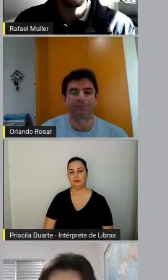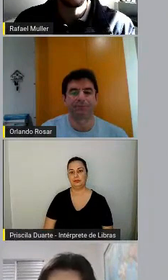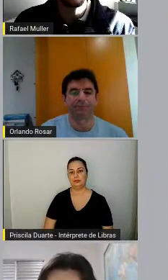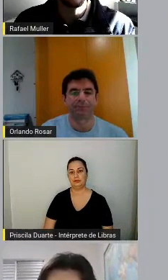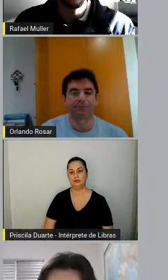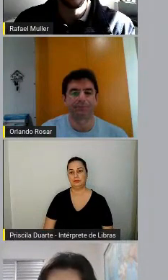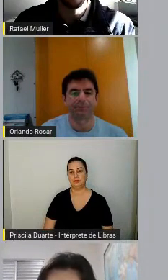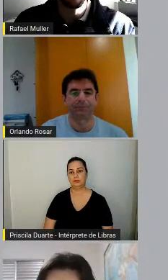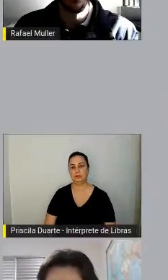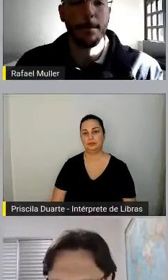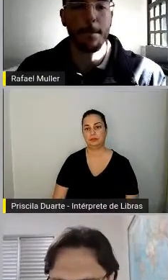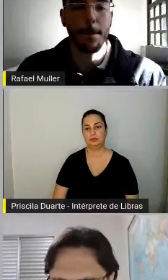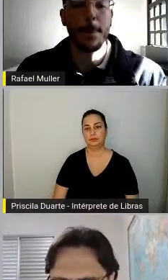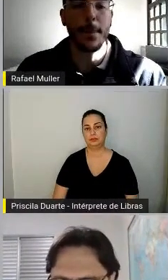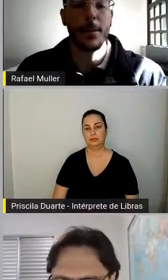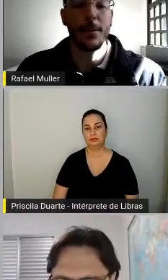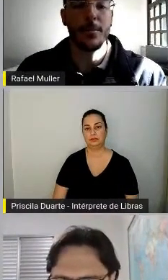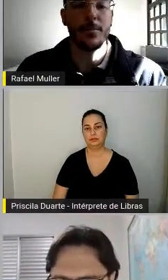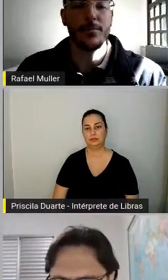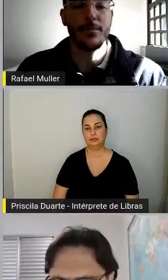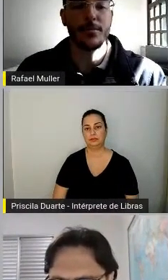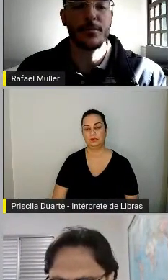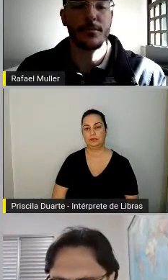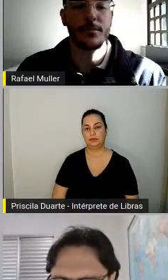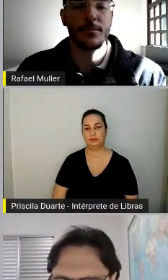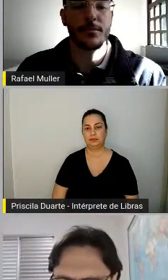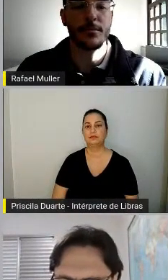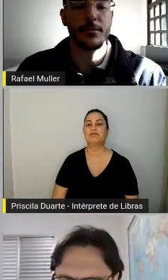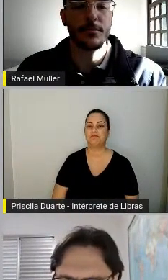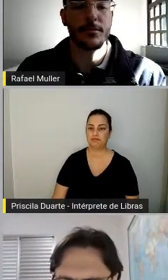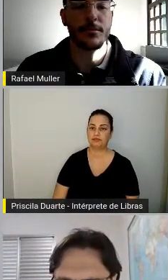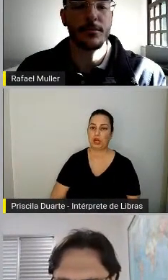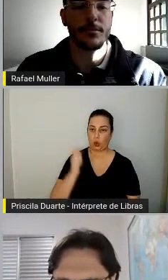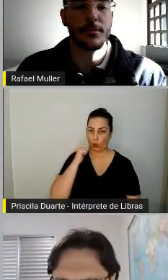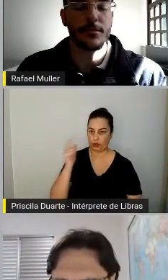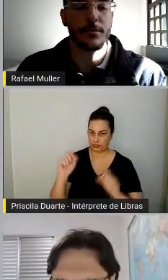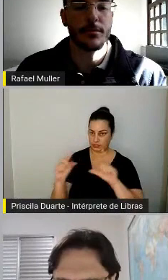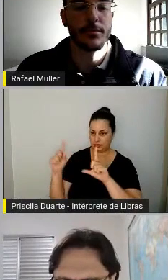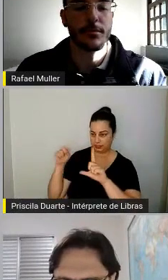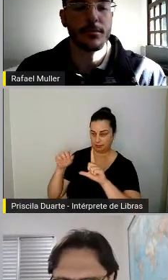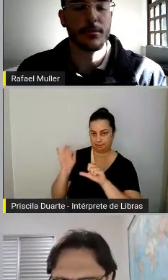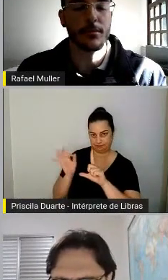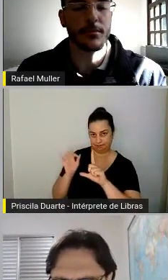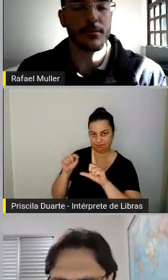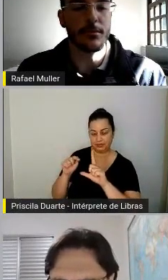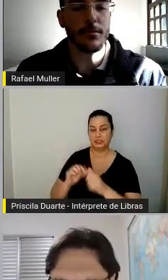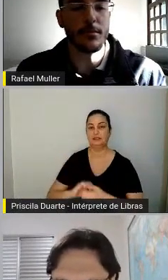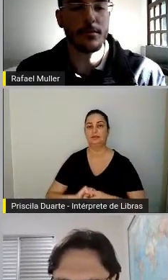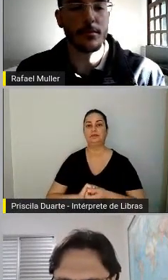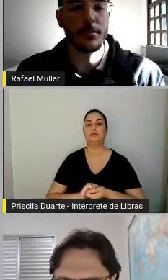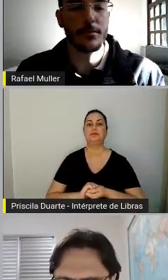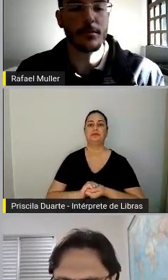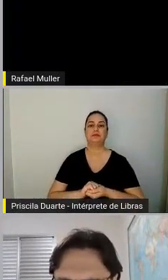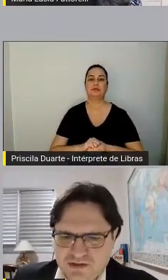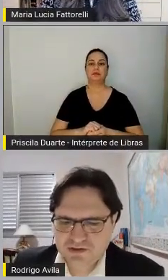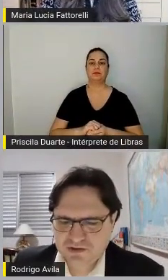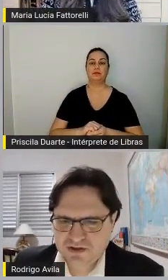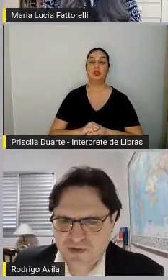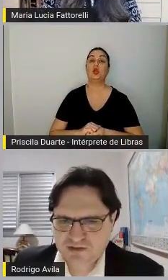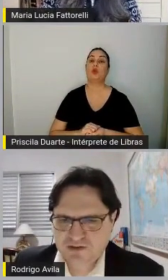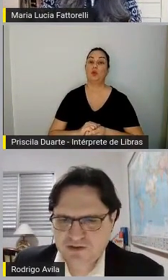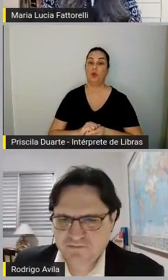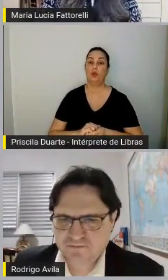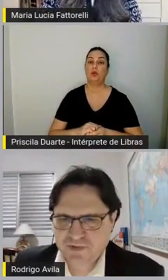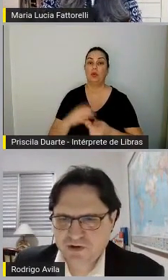Tá ok? Sim, Rodrigo, tá dando para ver sim. Ok. Bom, a ideia dessa palestra é exatamente a